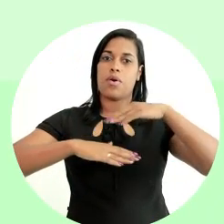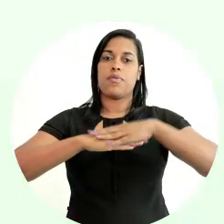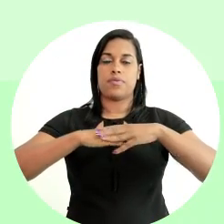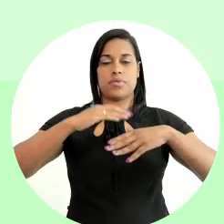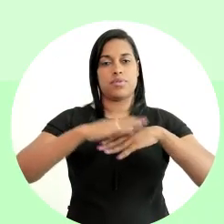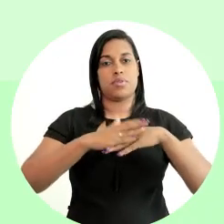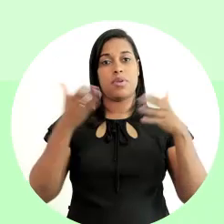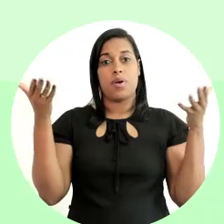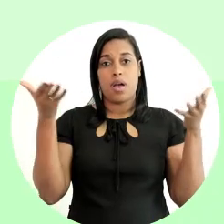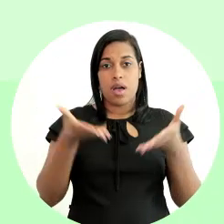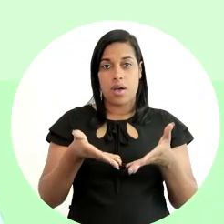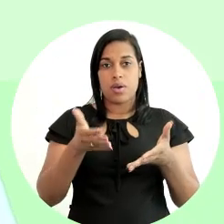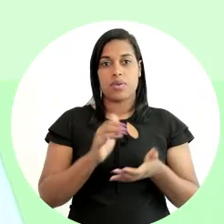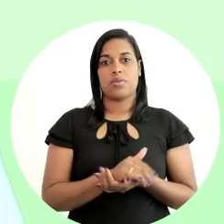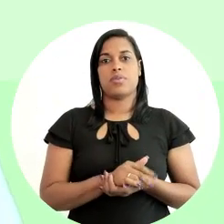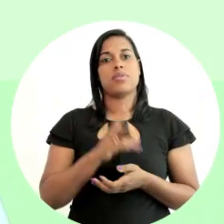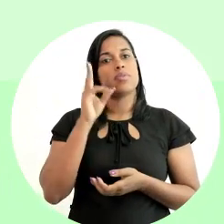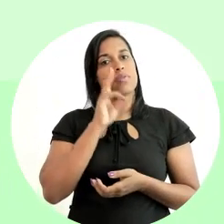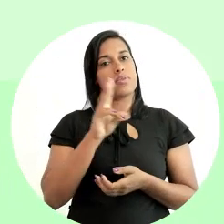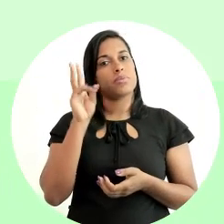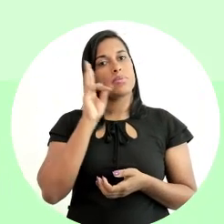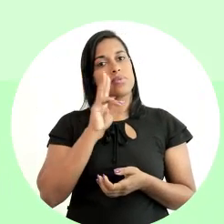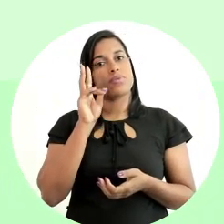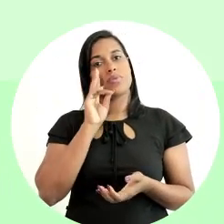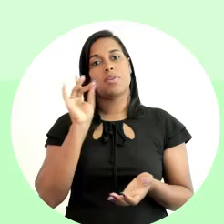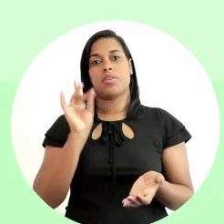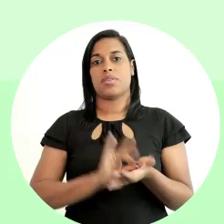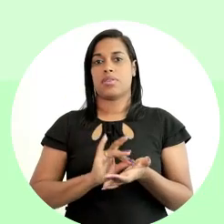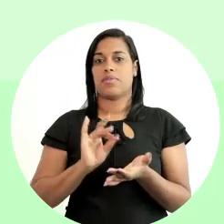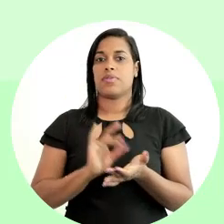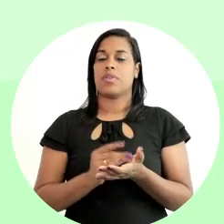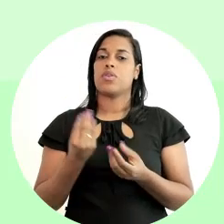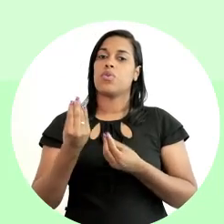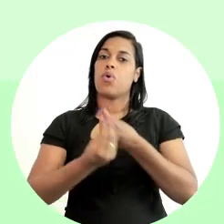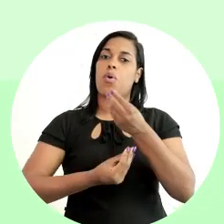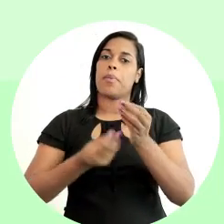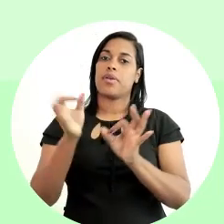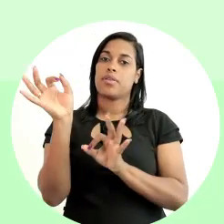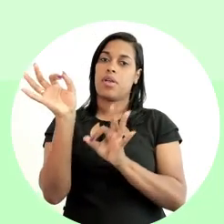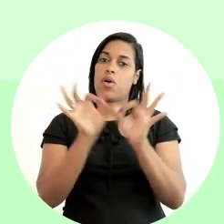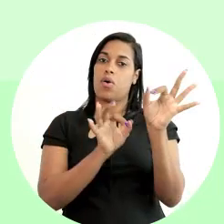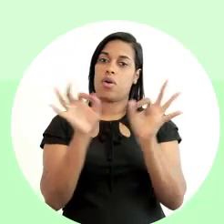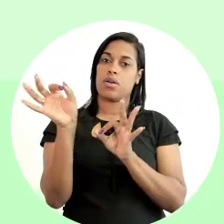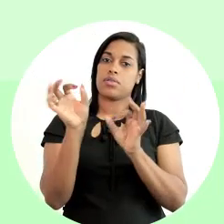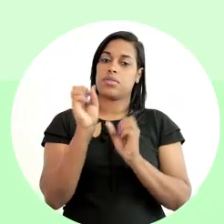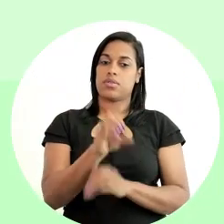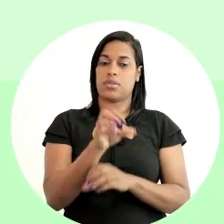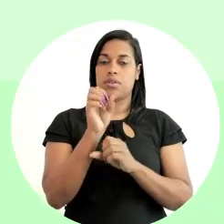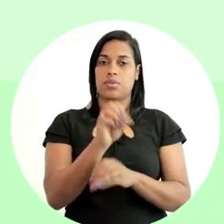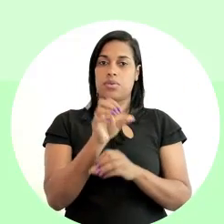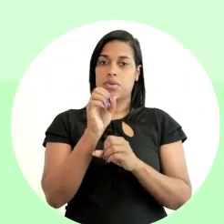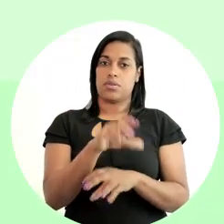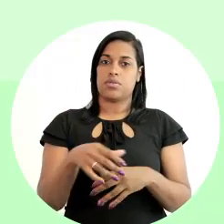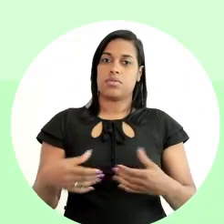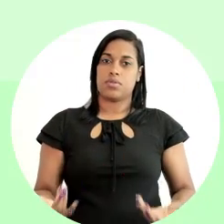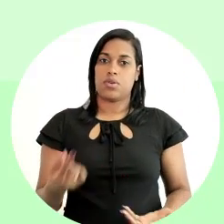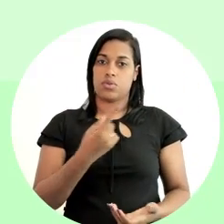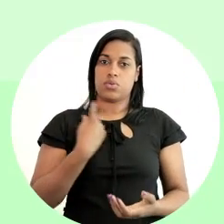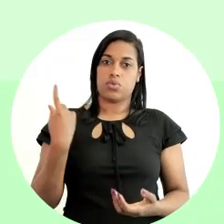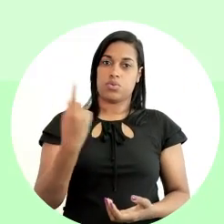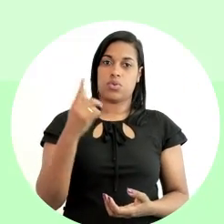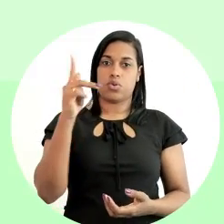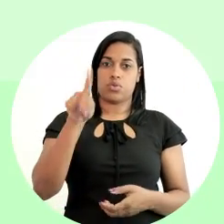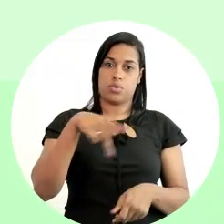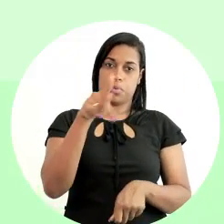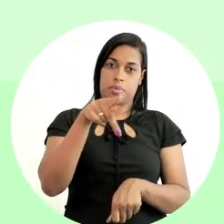profissional. Vamos agora acompanhar, de fato, como está estruturada a educação no